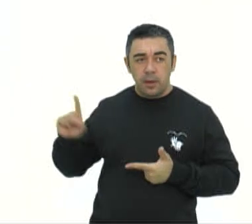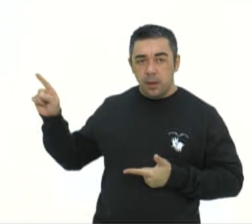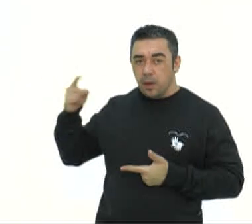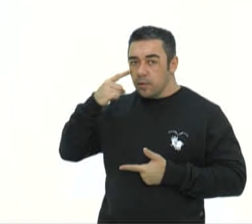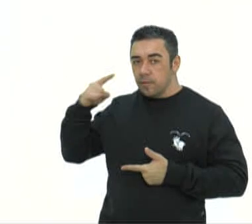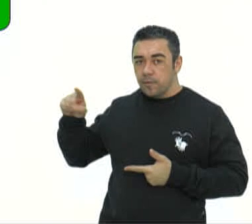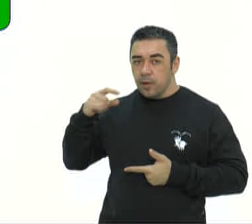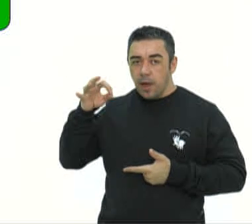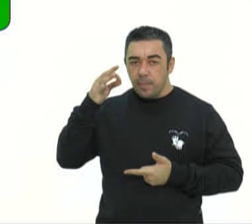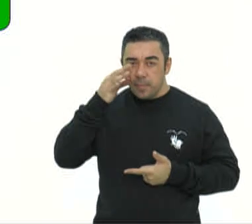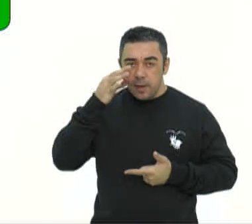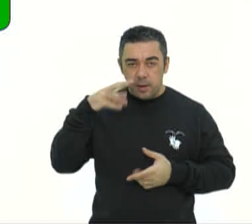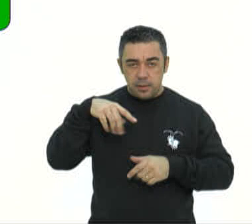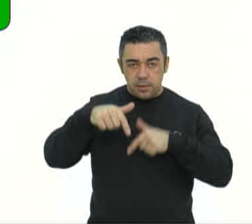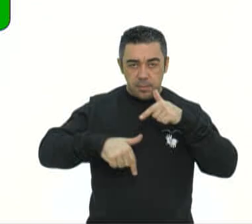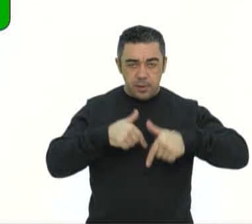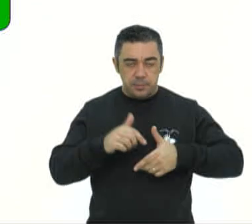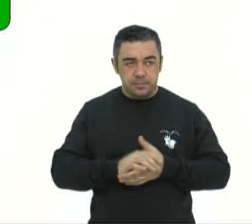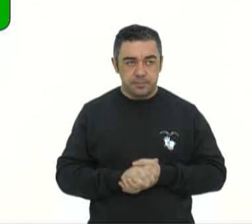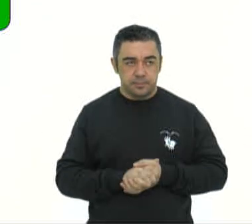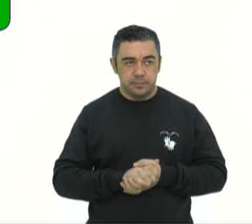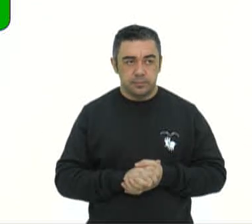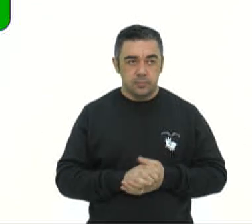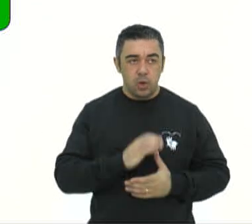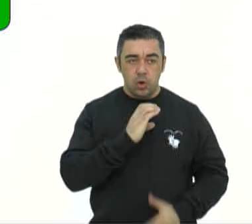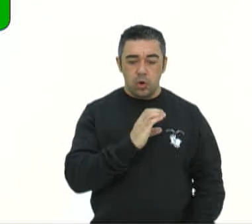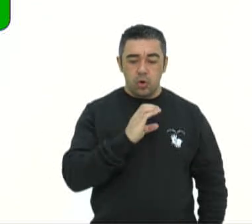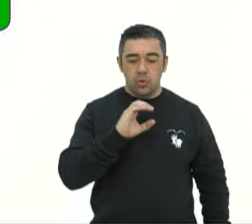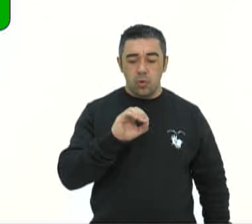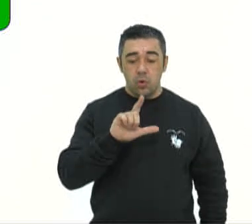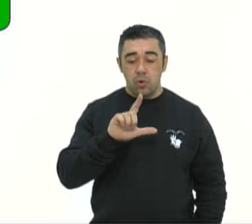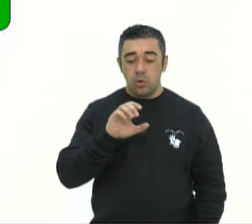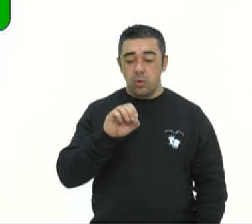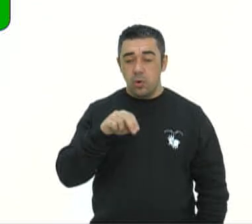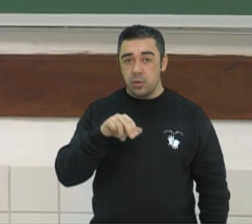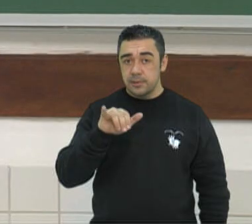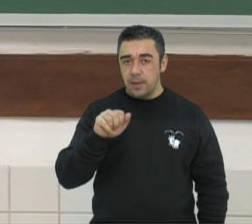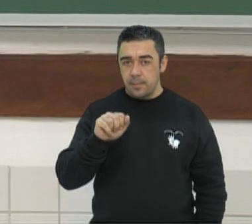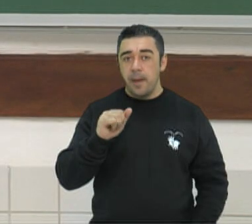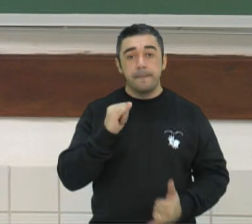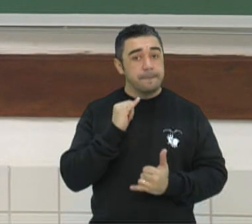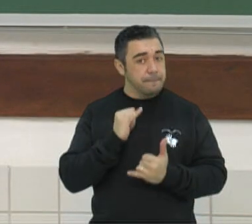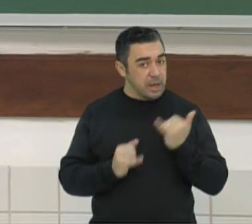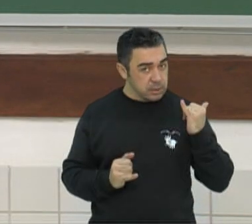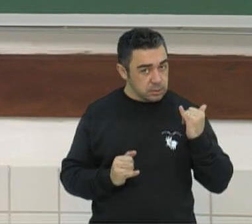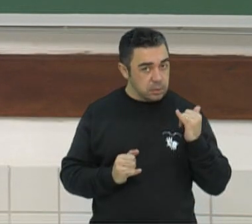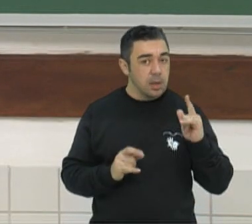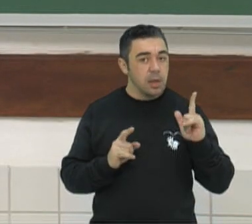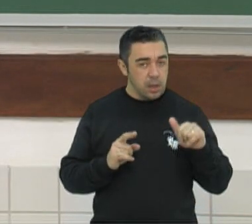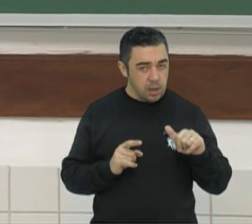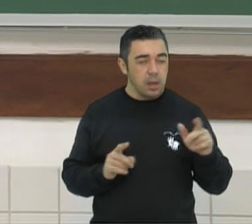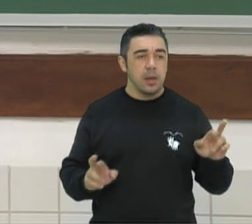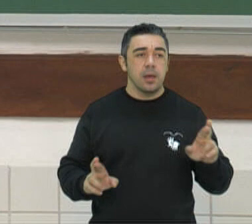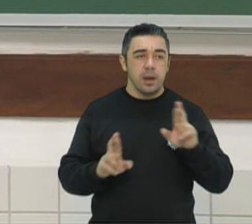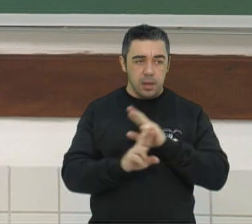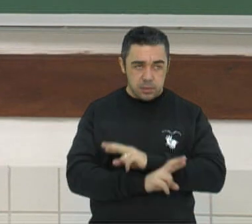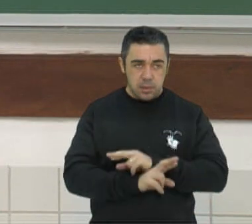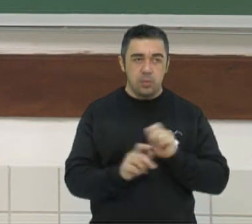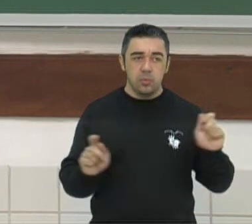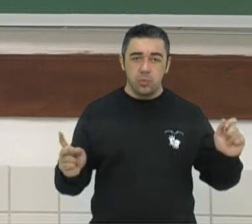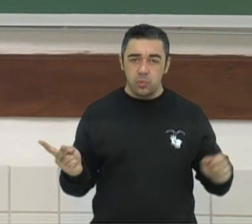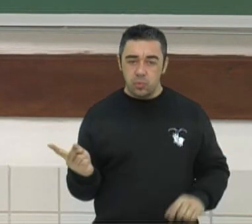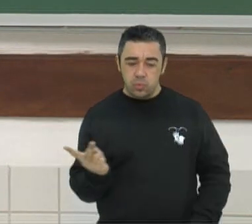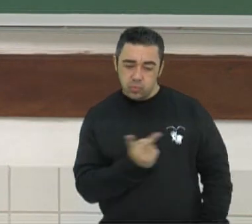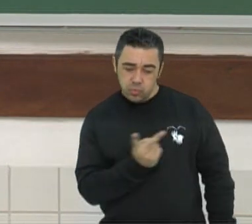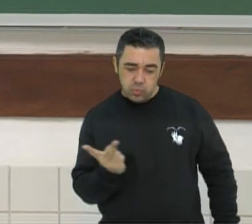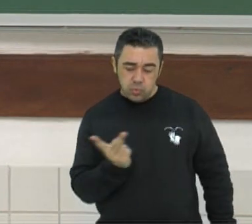na colmeia, tá? Colônia. É parecido, gente. Então, colônia também é uma relação harmônica, onde os